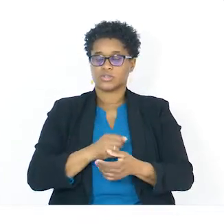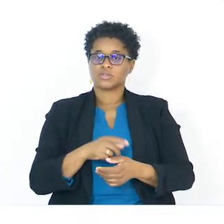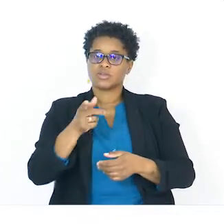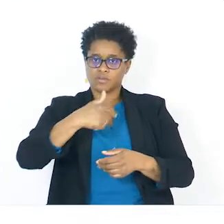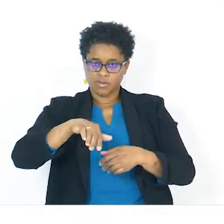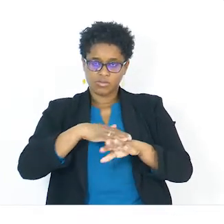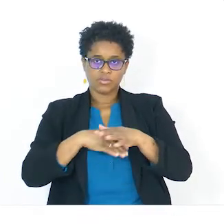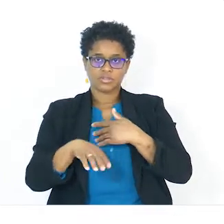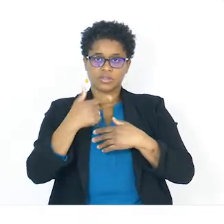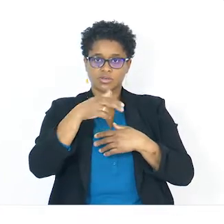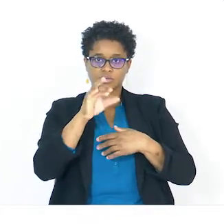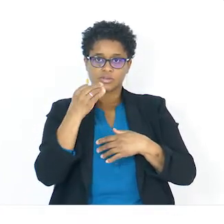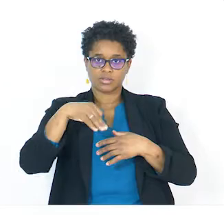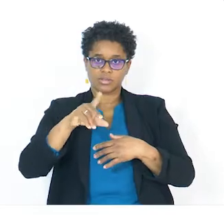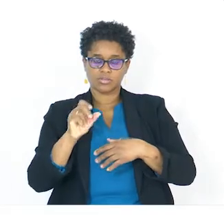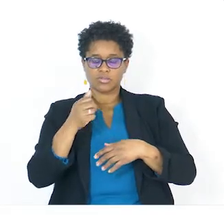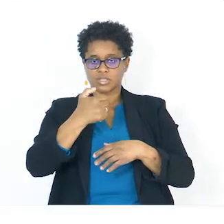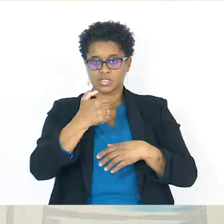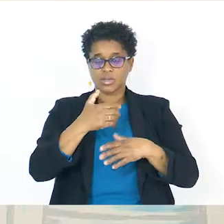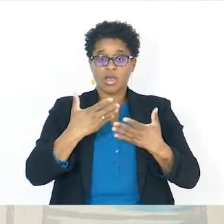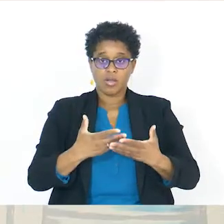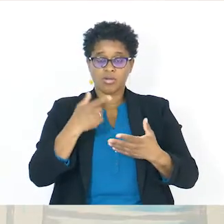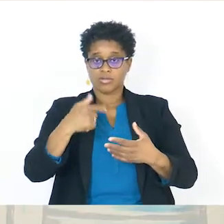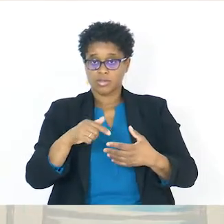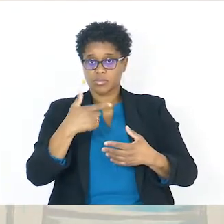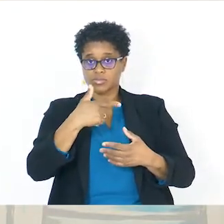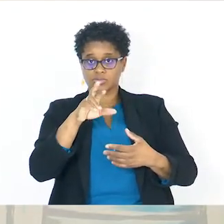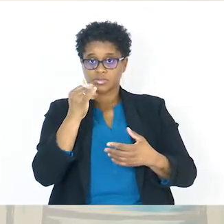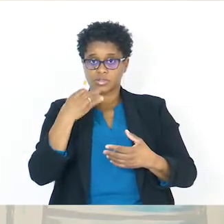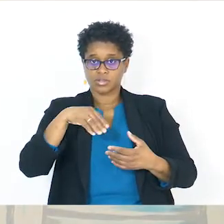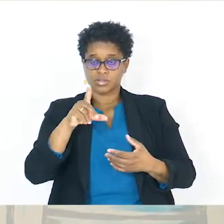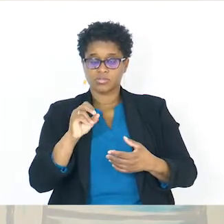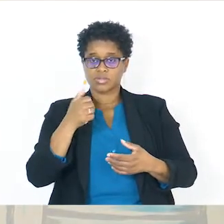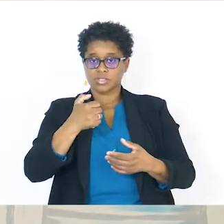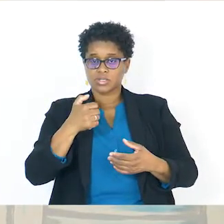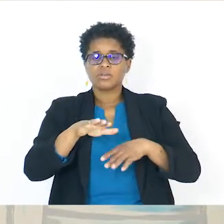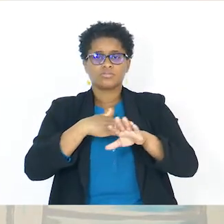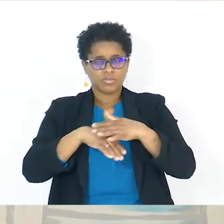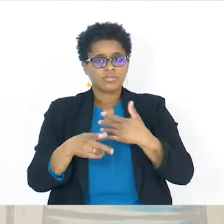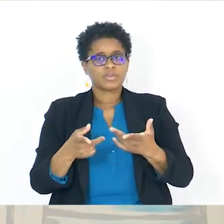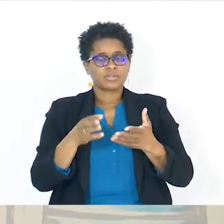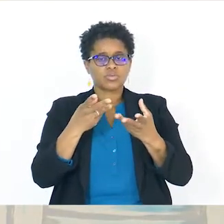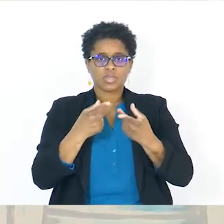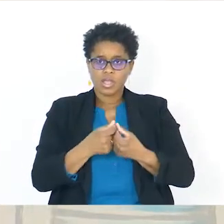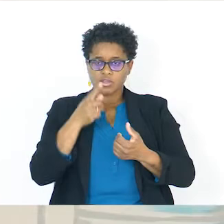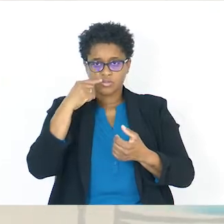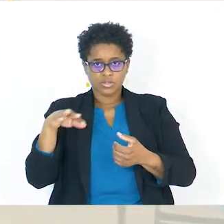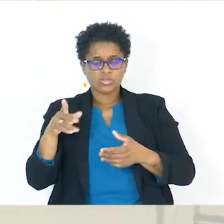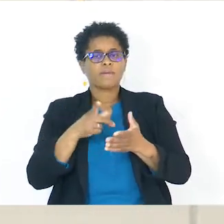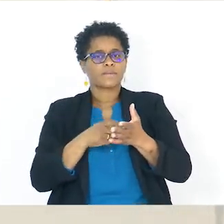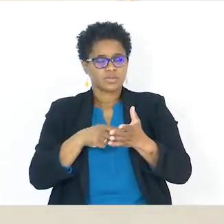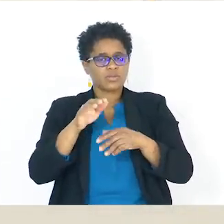exercícios. Vamos calcular o triplo de 5. Agora temos o triplo de 5. Vamos fazer os cálculos,